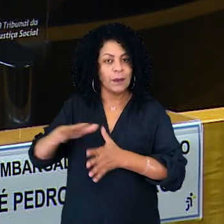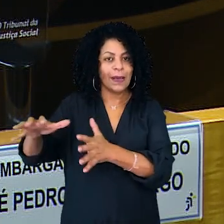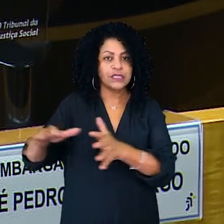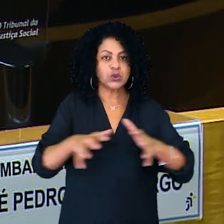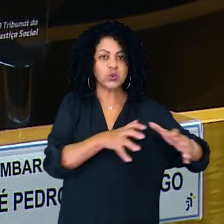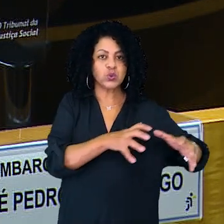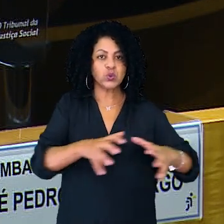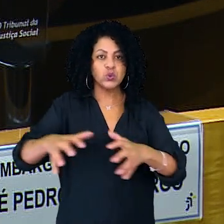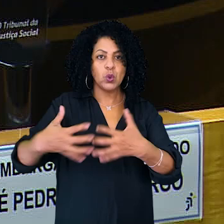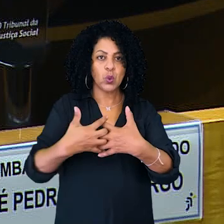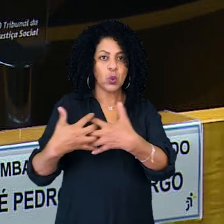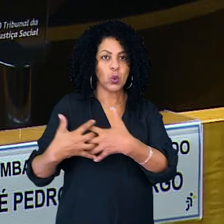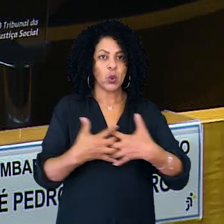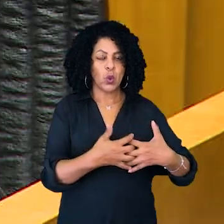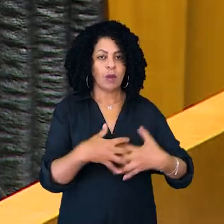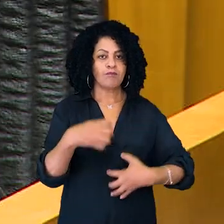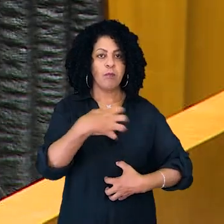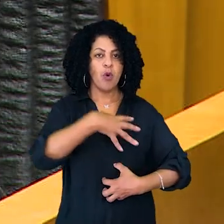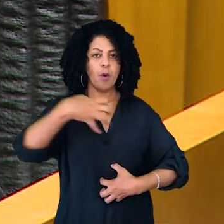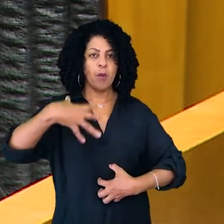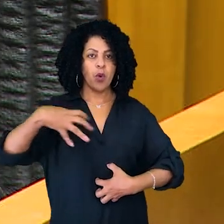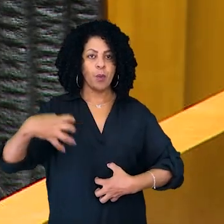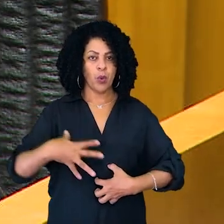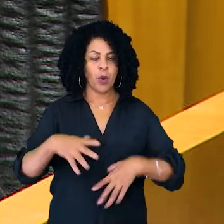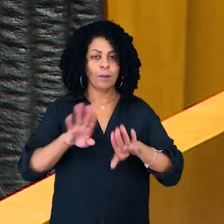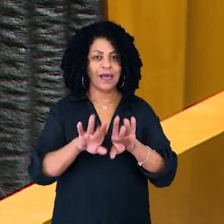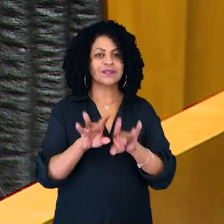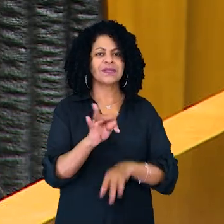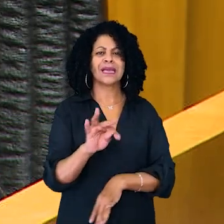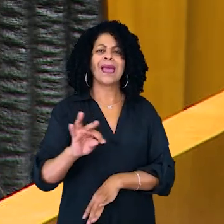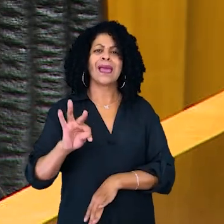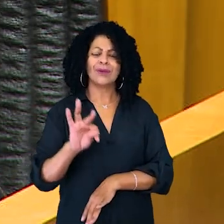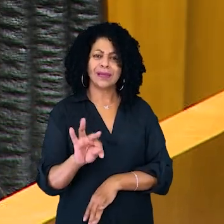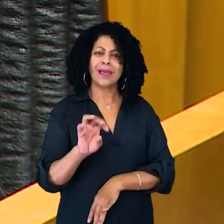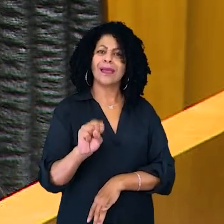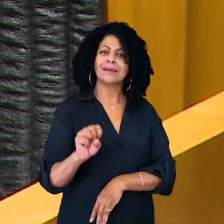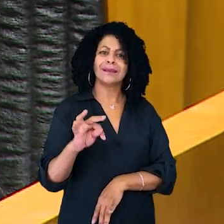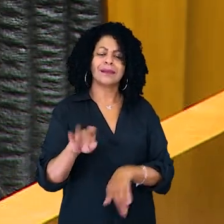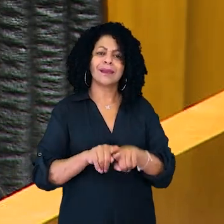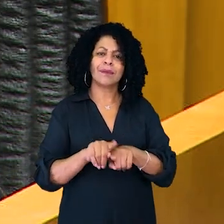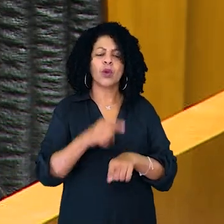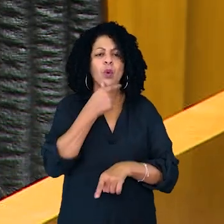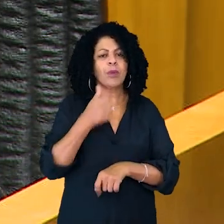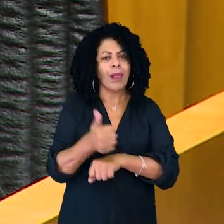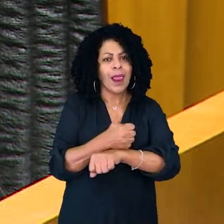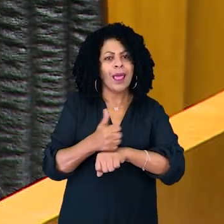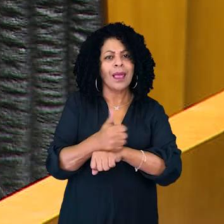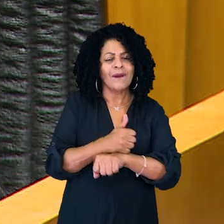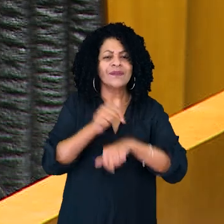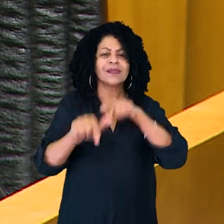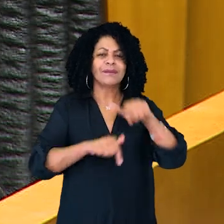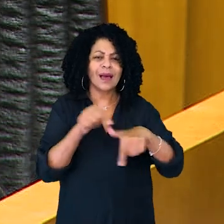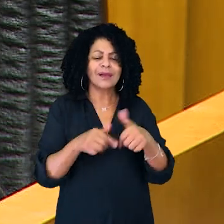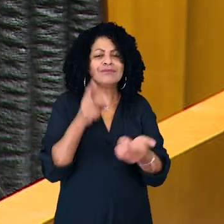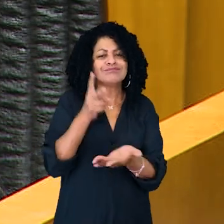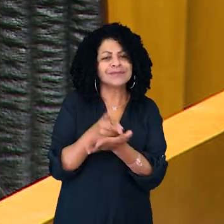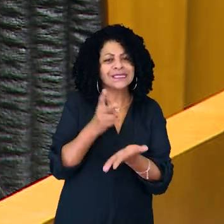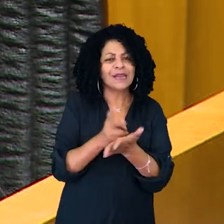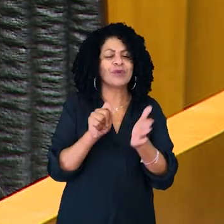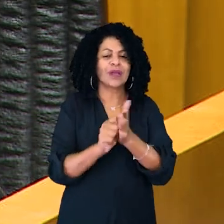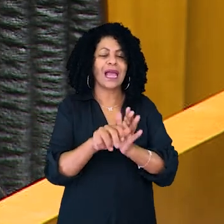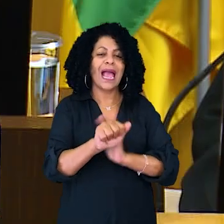equipamento móvel de raio-x. Porém, o TST distingue a situação em que o profissional trabalha com aparelhos do